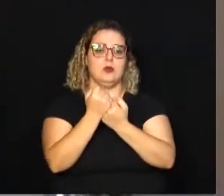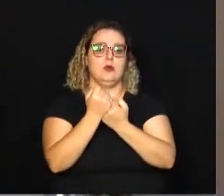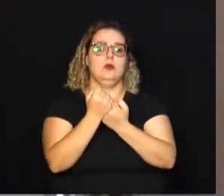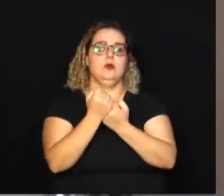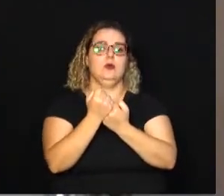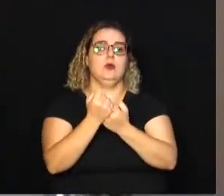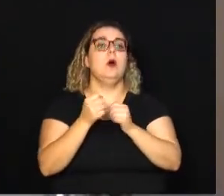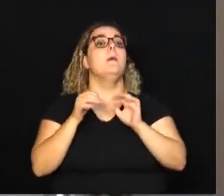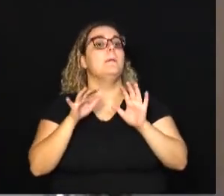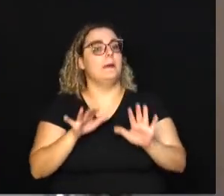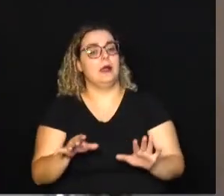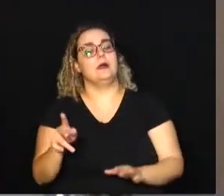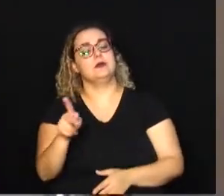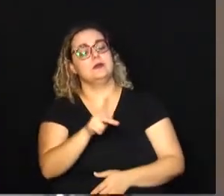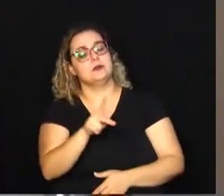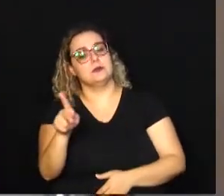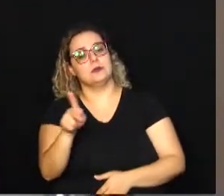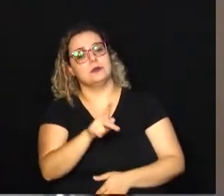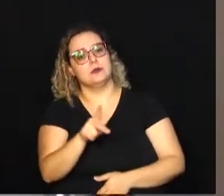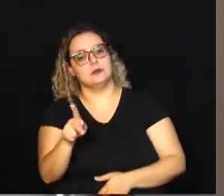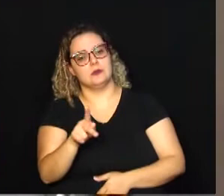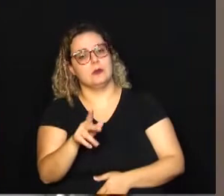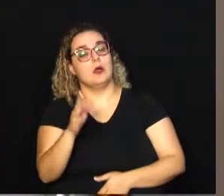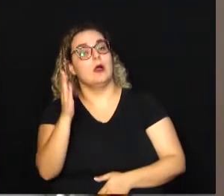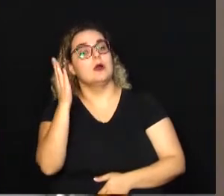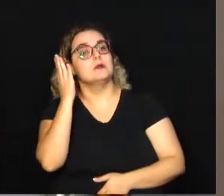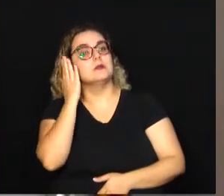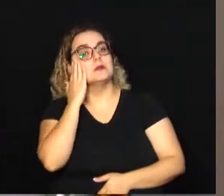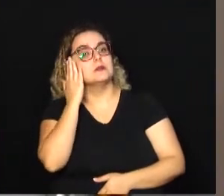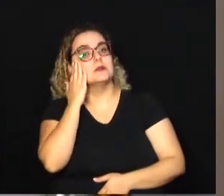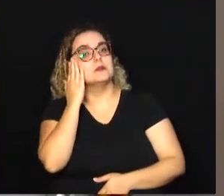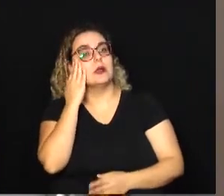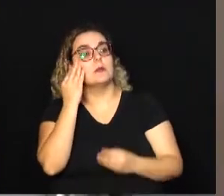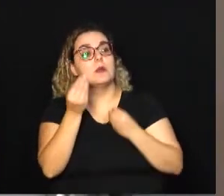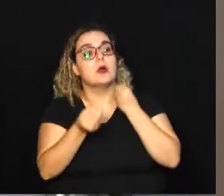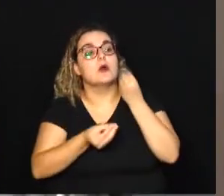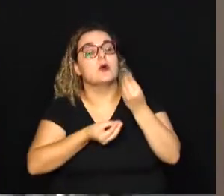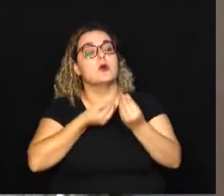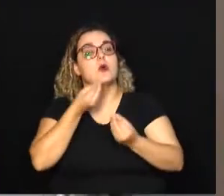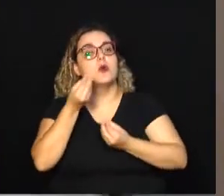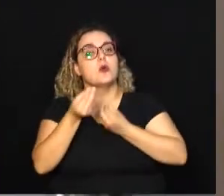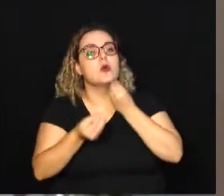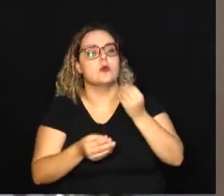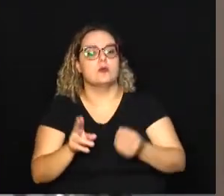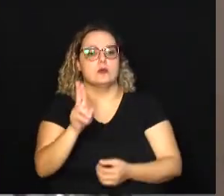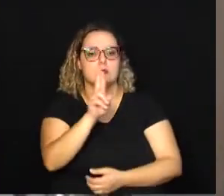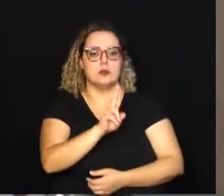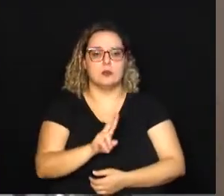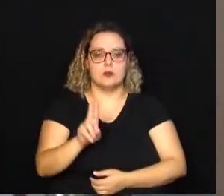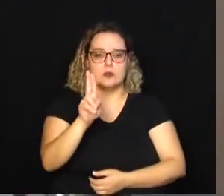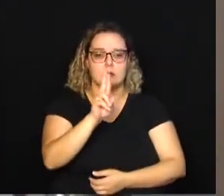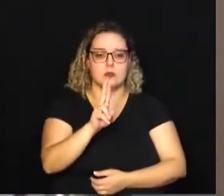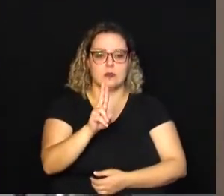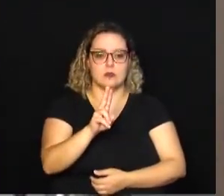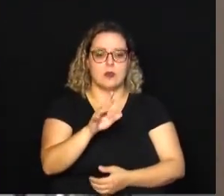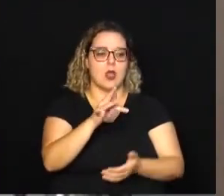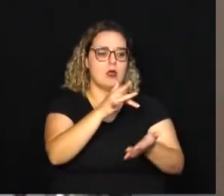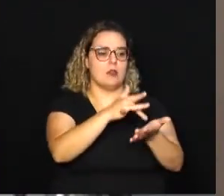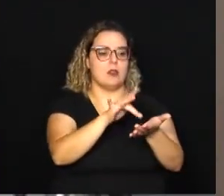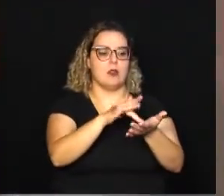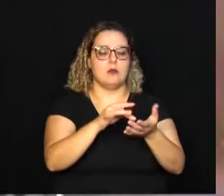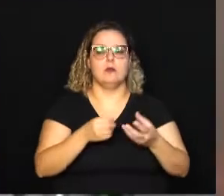que o professor saiba utilizar esse recurso. Não adianta dar tablet para todo mundo,